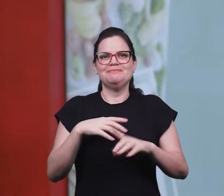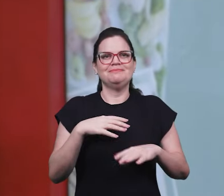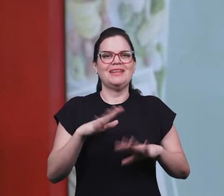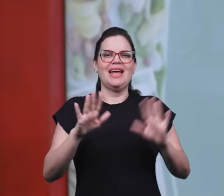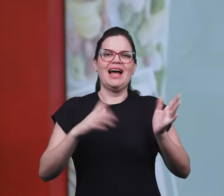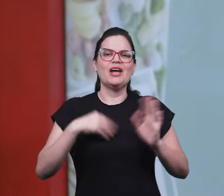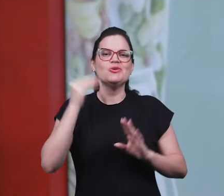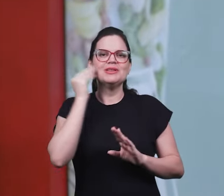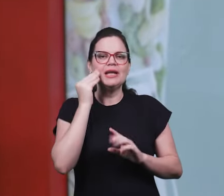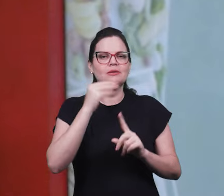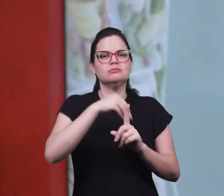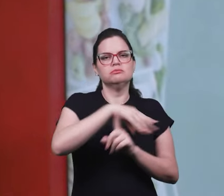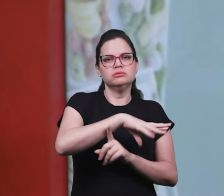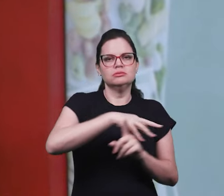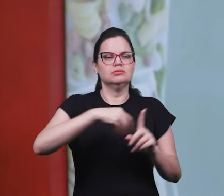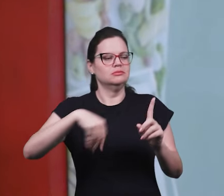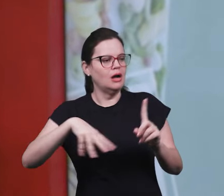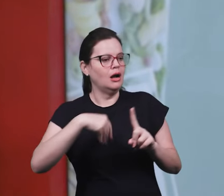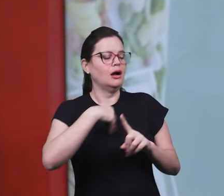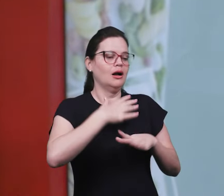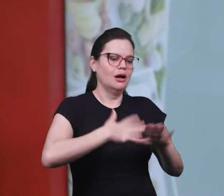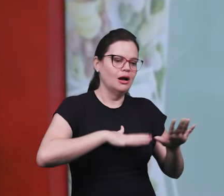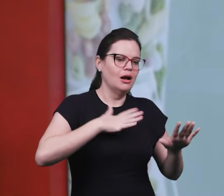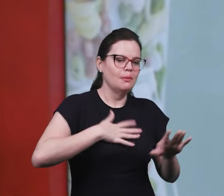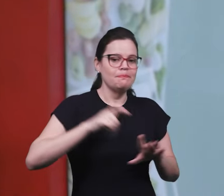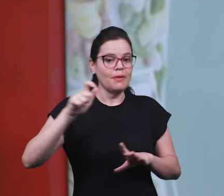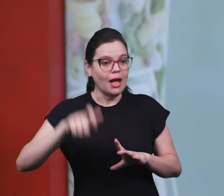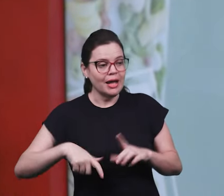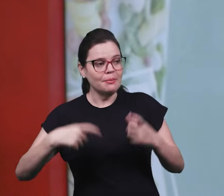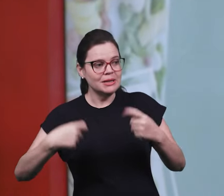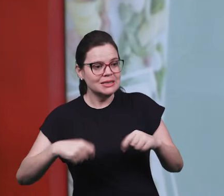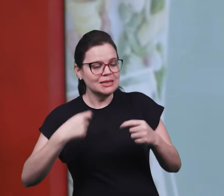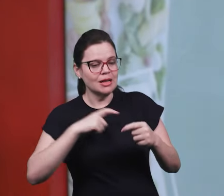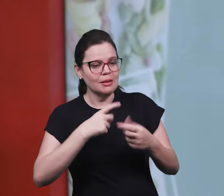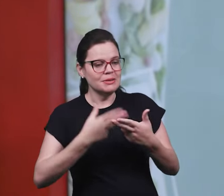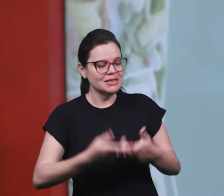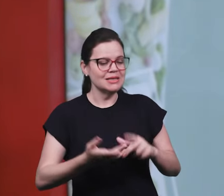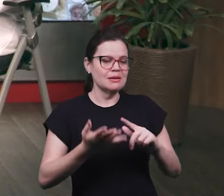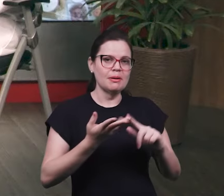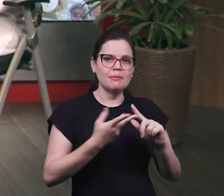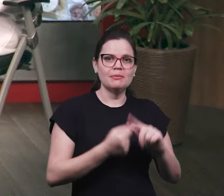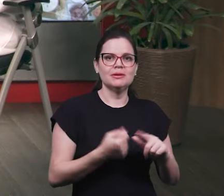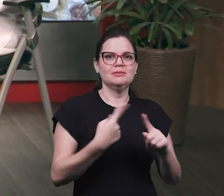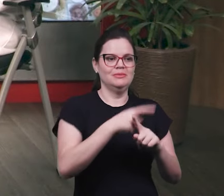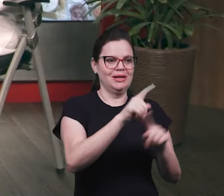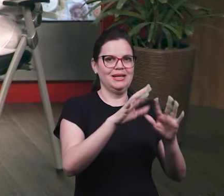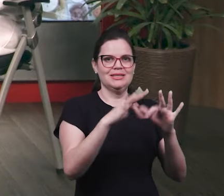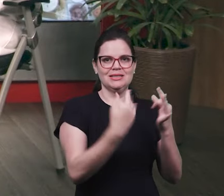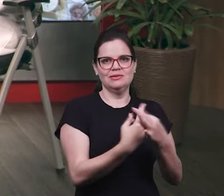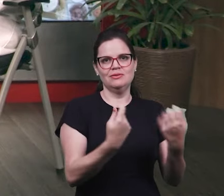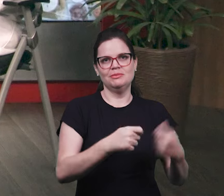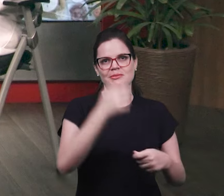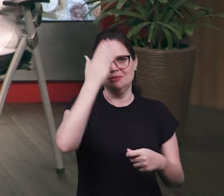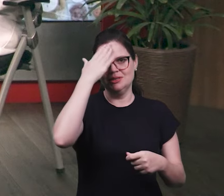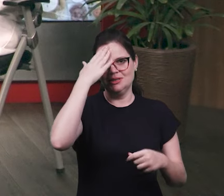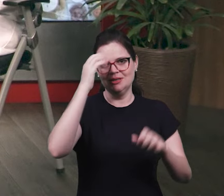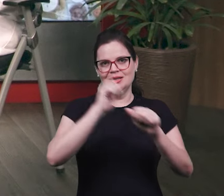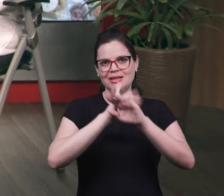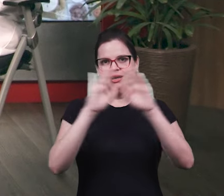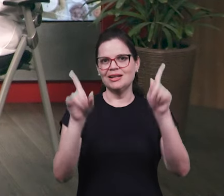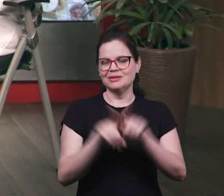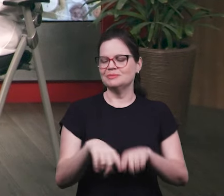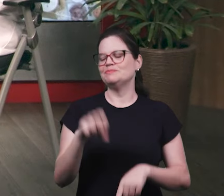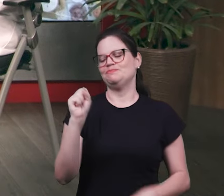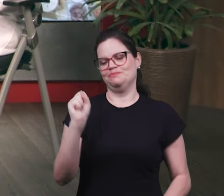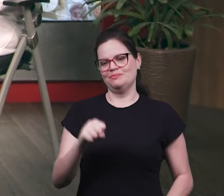mediadora ali do familiar do cuidador com o paciente porque eles têm que entender também essa parte do paciente tem